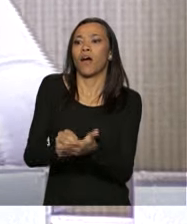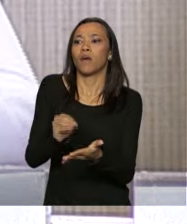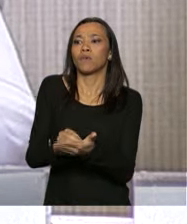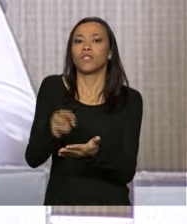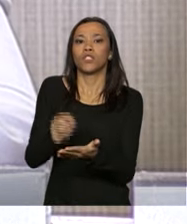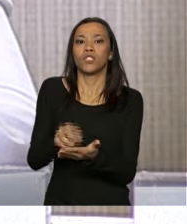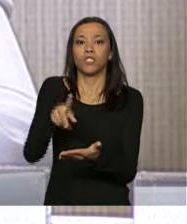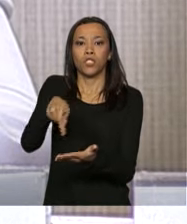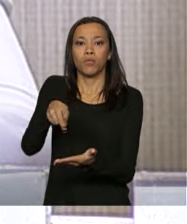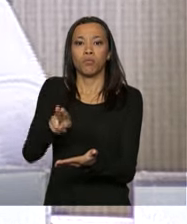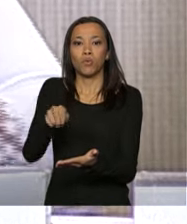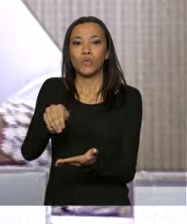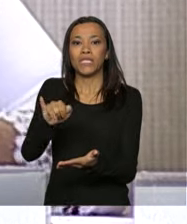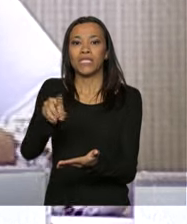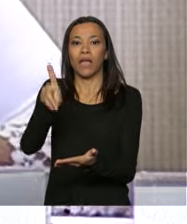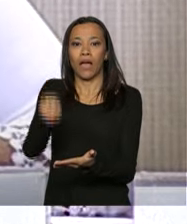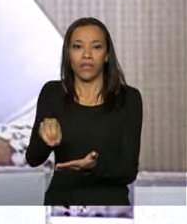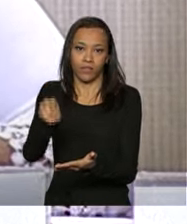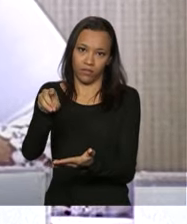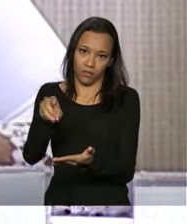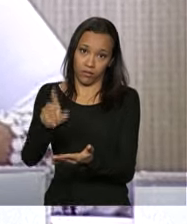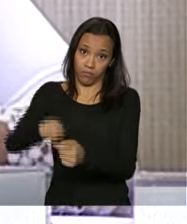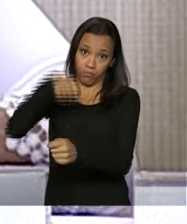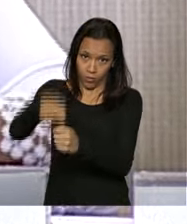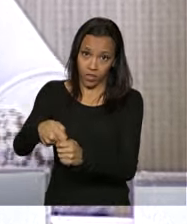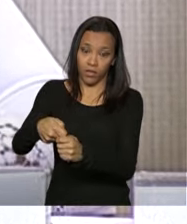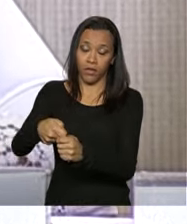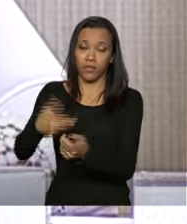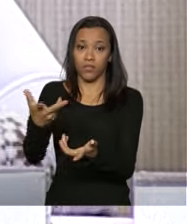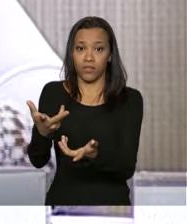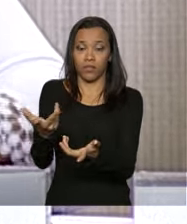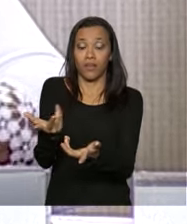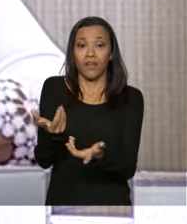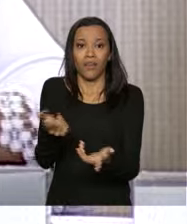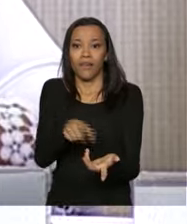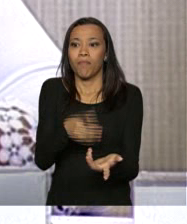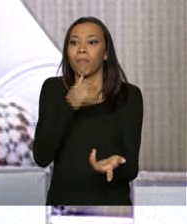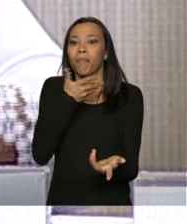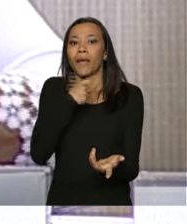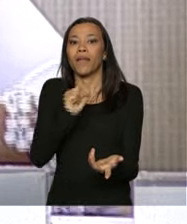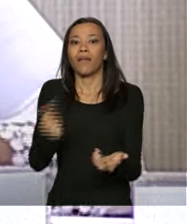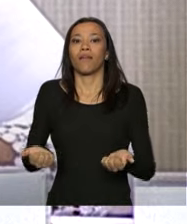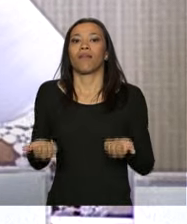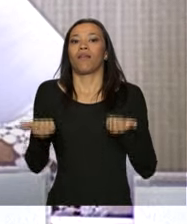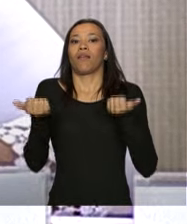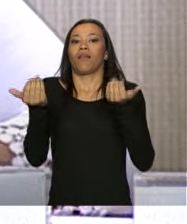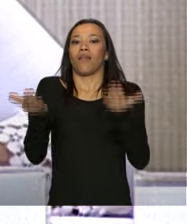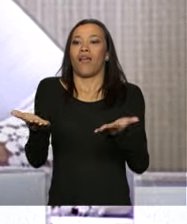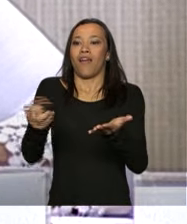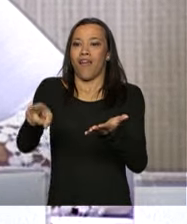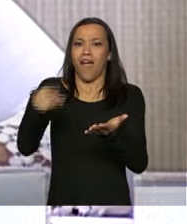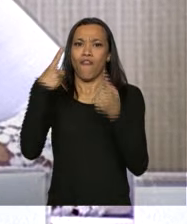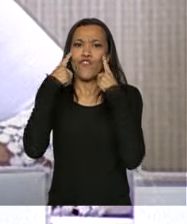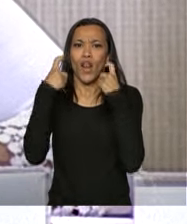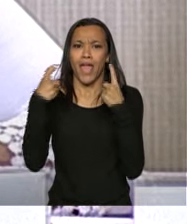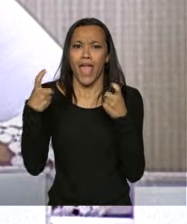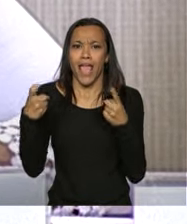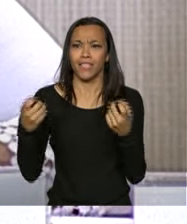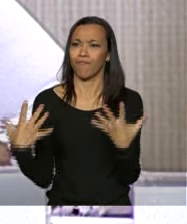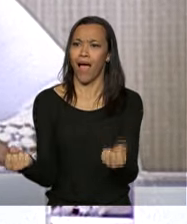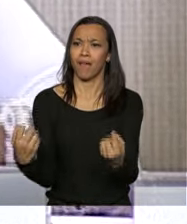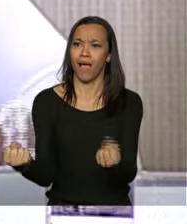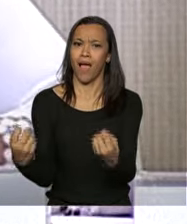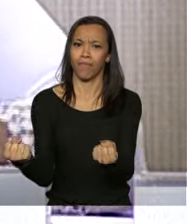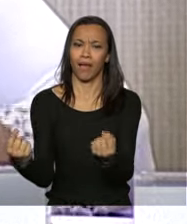situação de violência, entregar esse enfrentamento para aqueles que promovem a violência no interior da